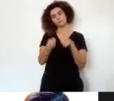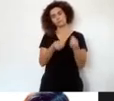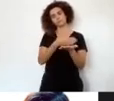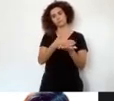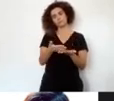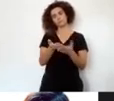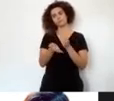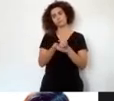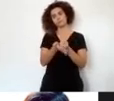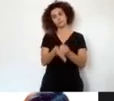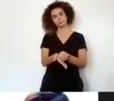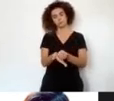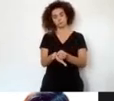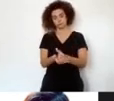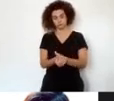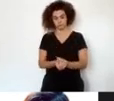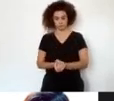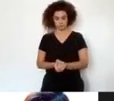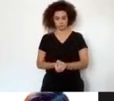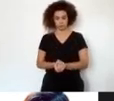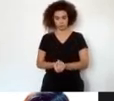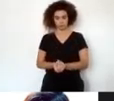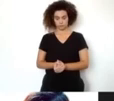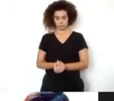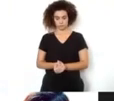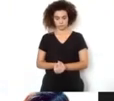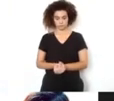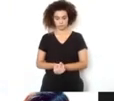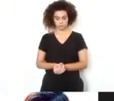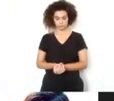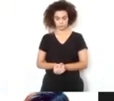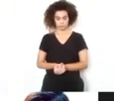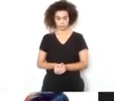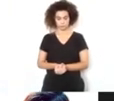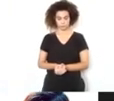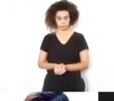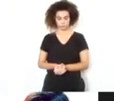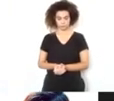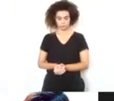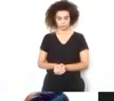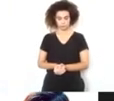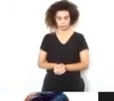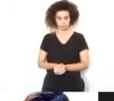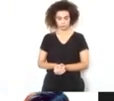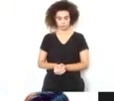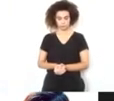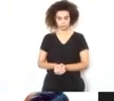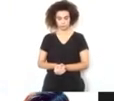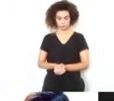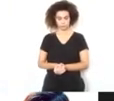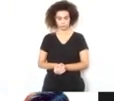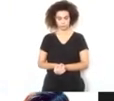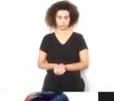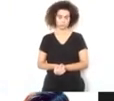procurar pessoas negras, assim, em outro sentido também, né, e aí eu trago de novo a fala da Nayane, né, em todos os sentidos, né, não só